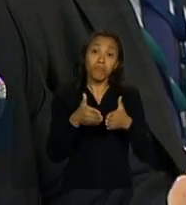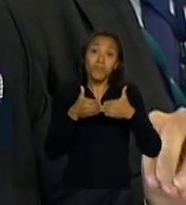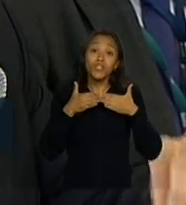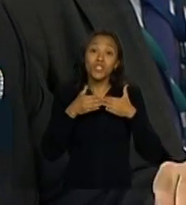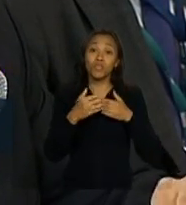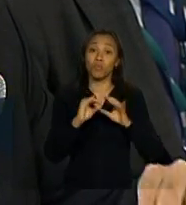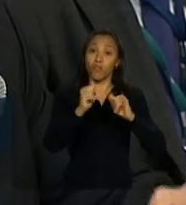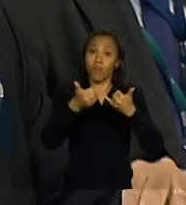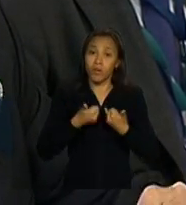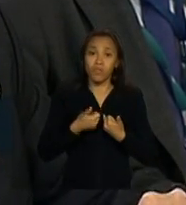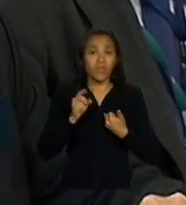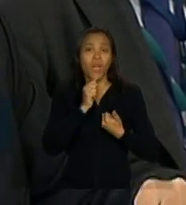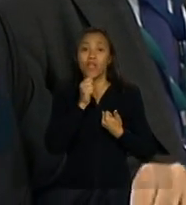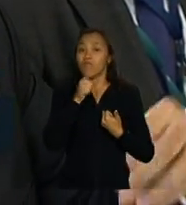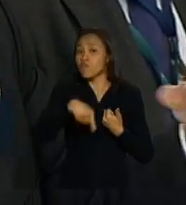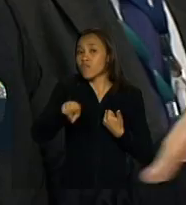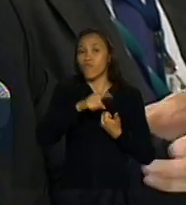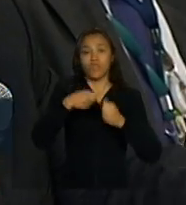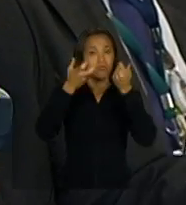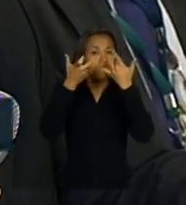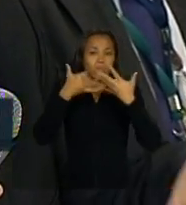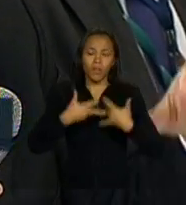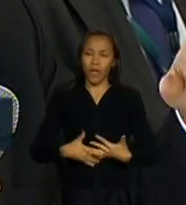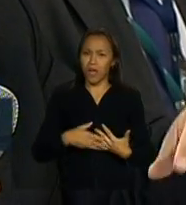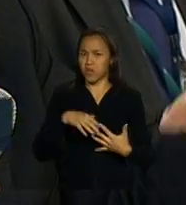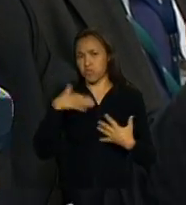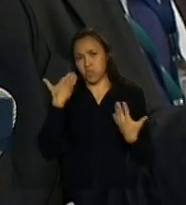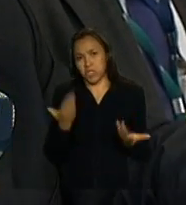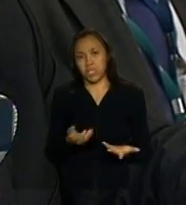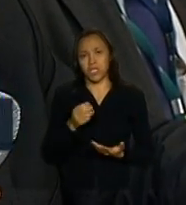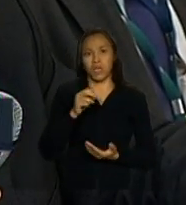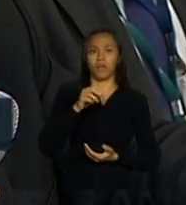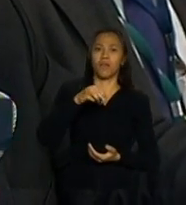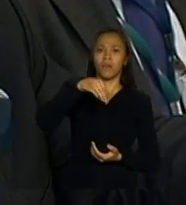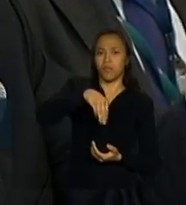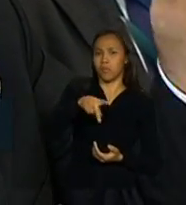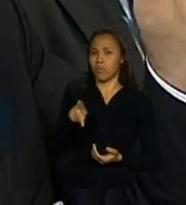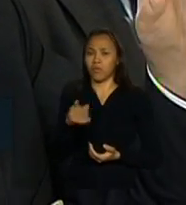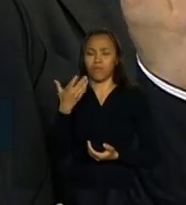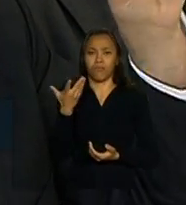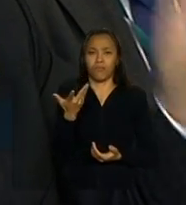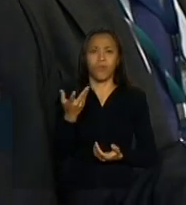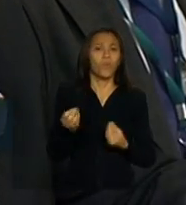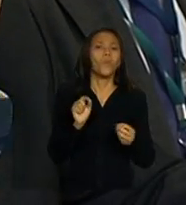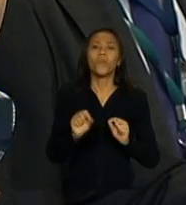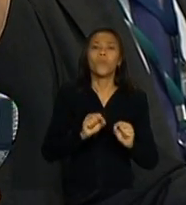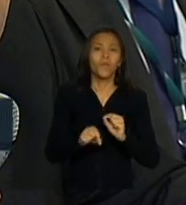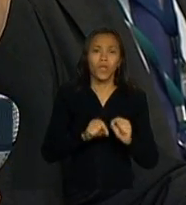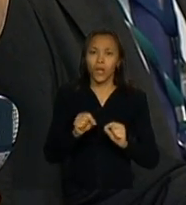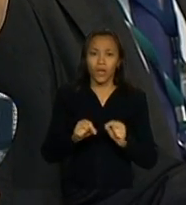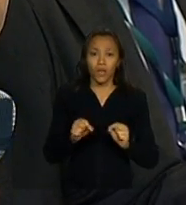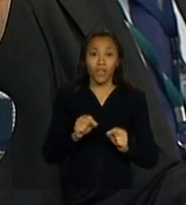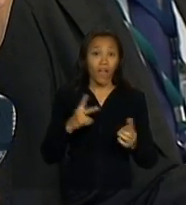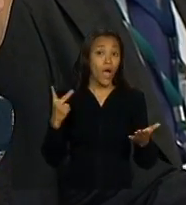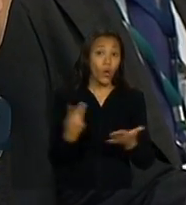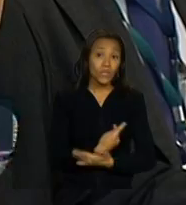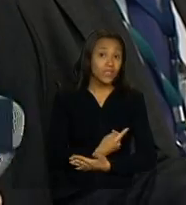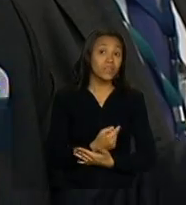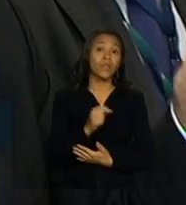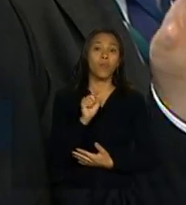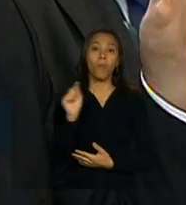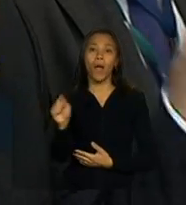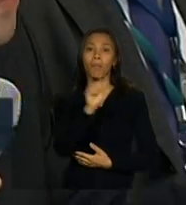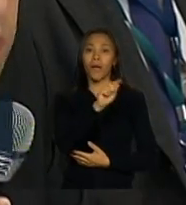agora não detalharam. Eu não sei se a MP diz respeito a isso. O que vai acontecer com terminais